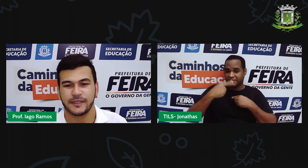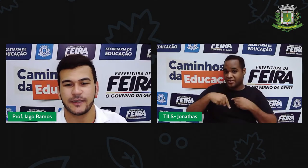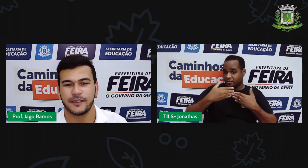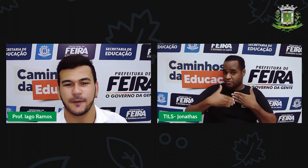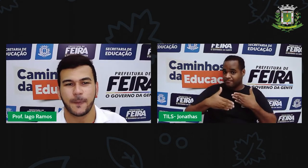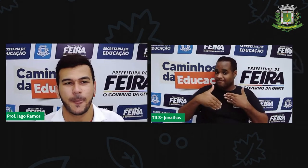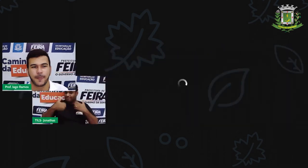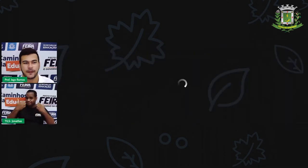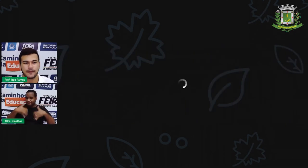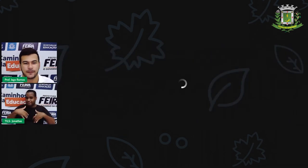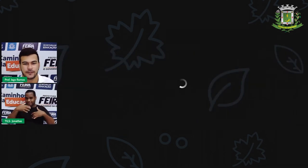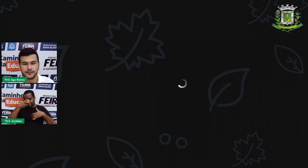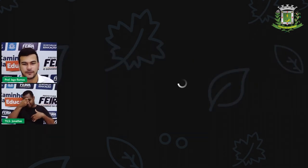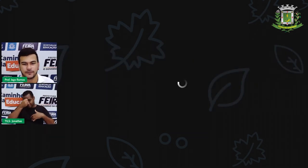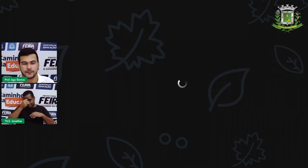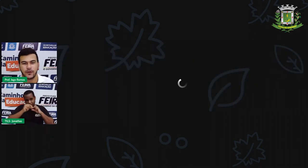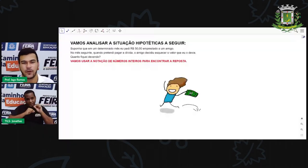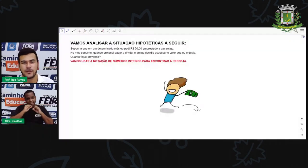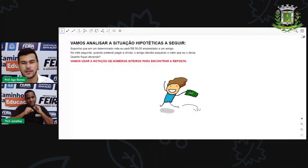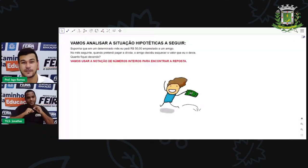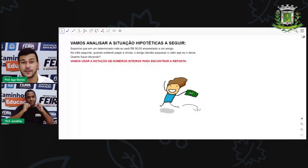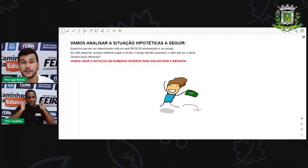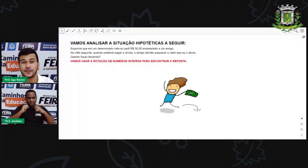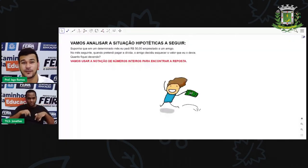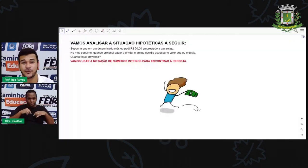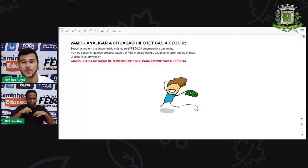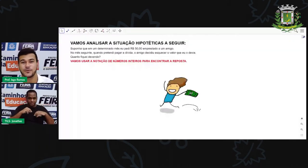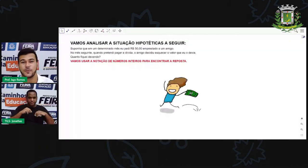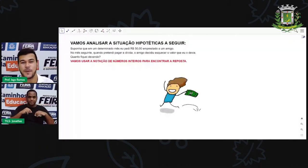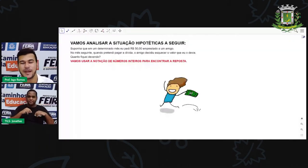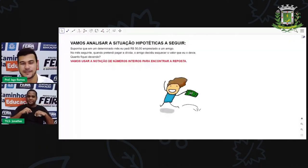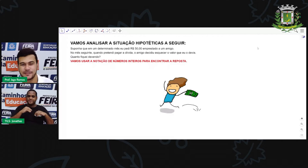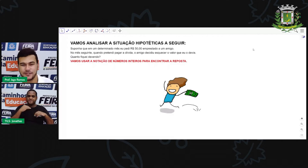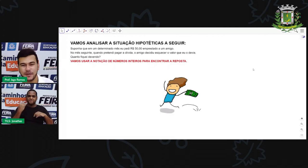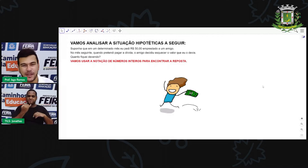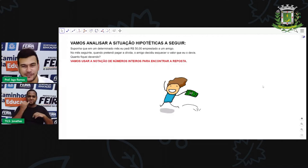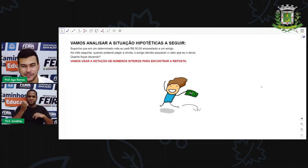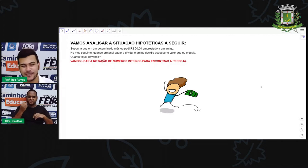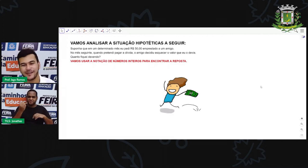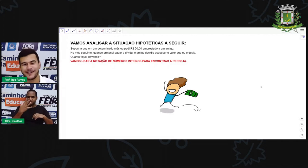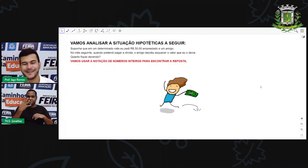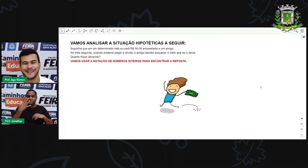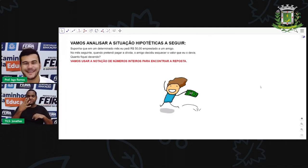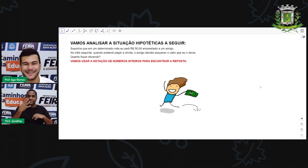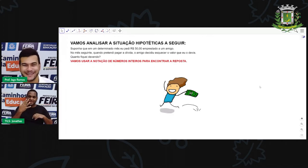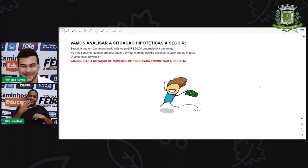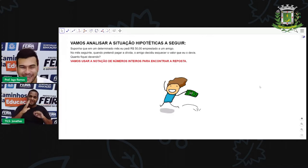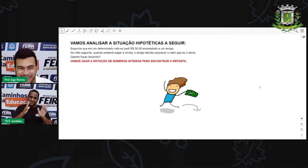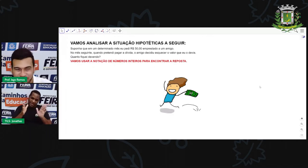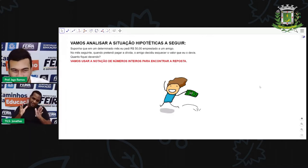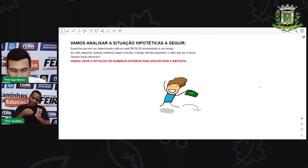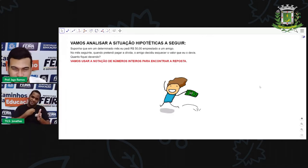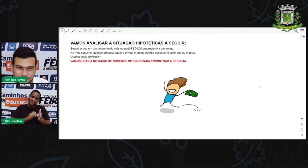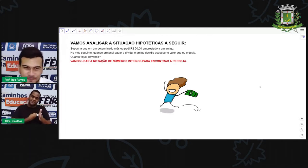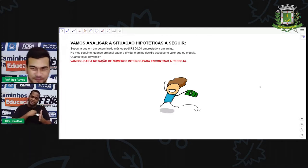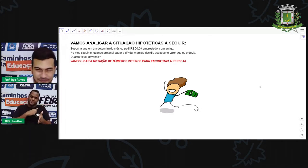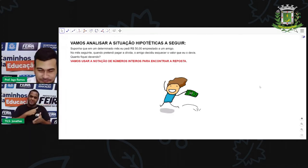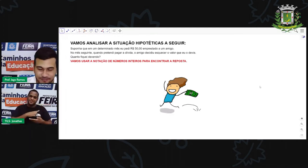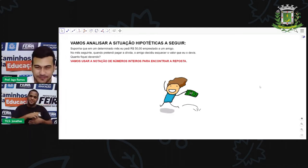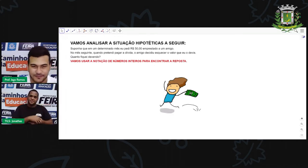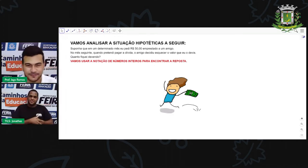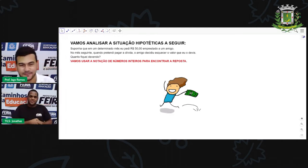aparecer aí. Olha só como num passe de mágica. Bom,